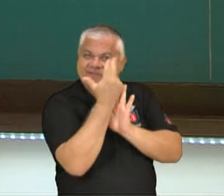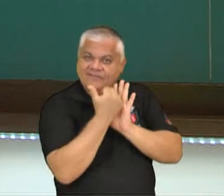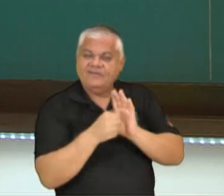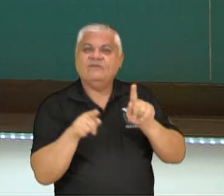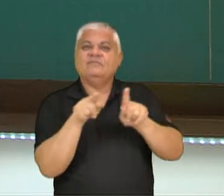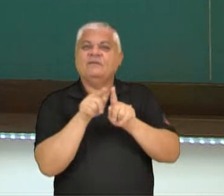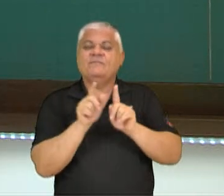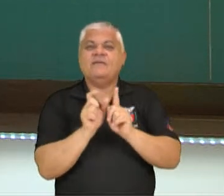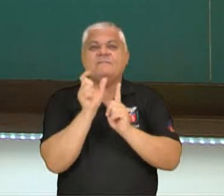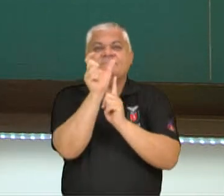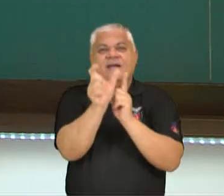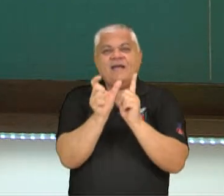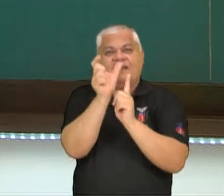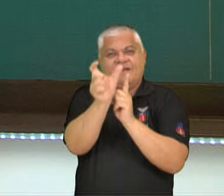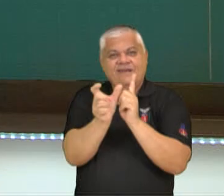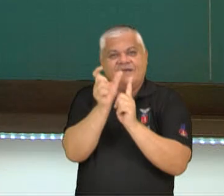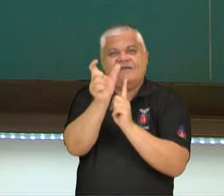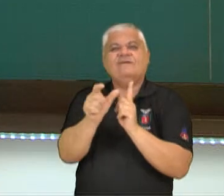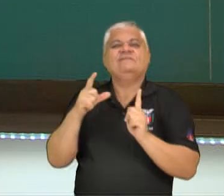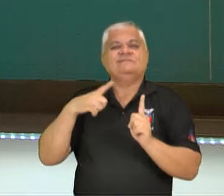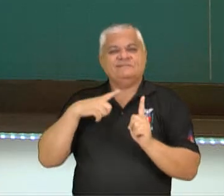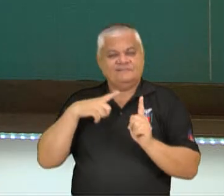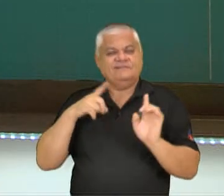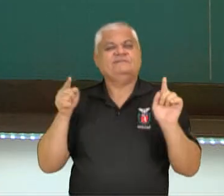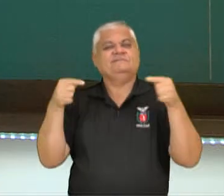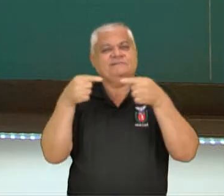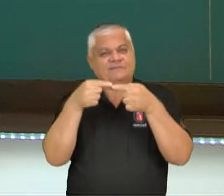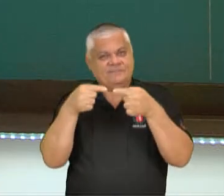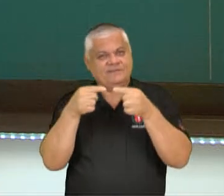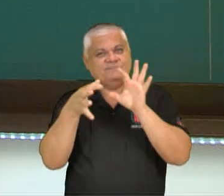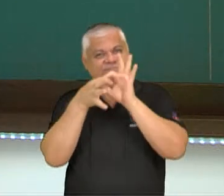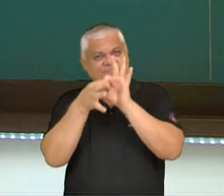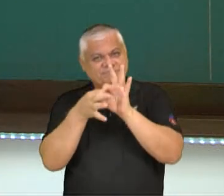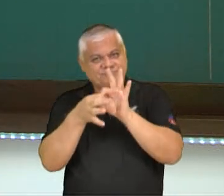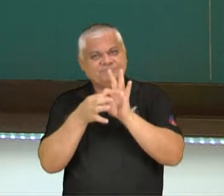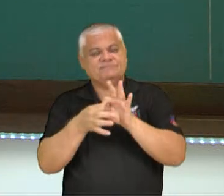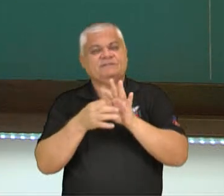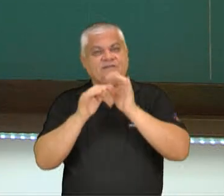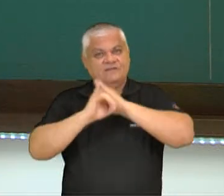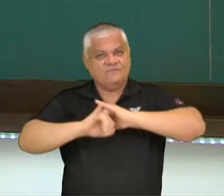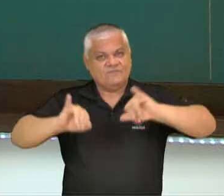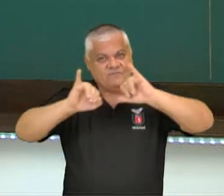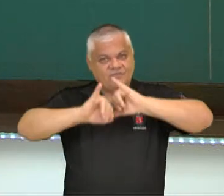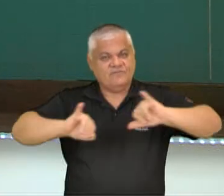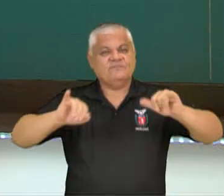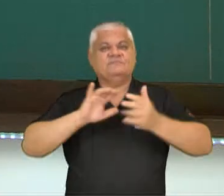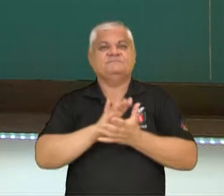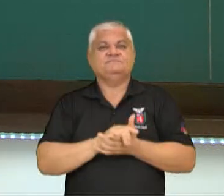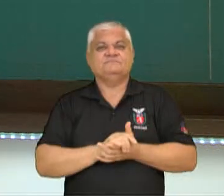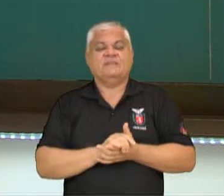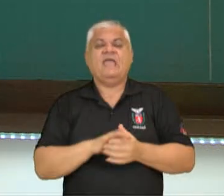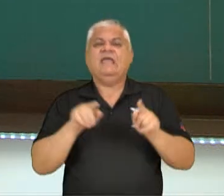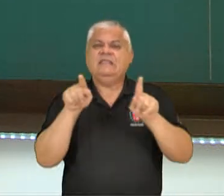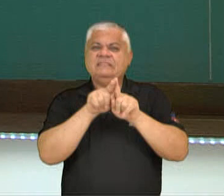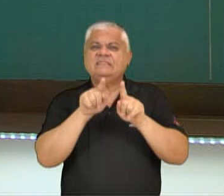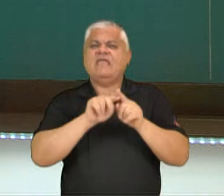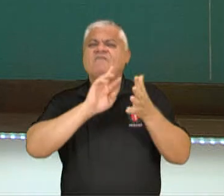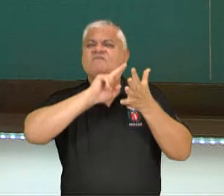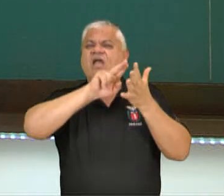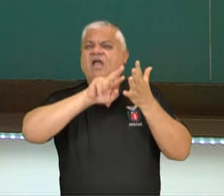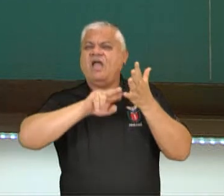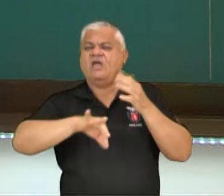os elementos verbais, que são as palavras que constituem esse infográfico. Temos também vários